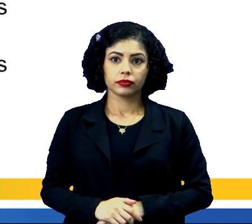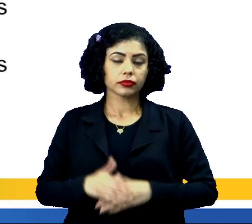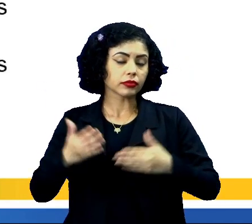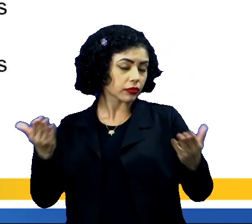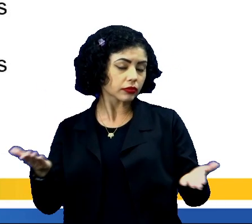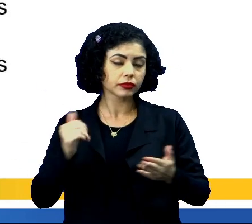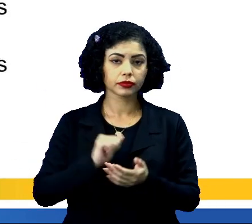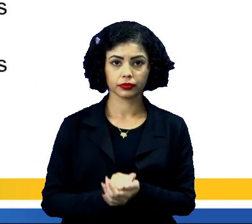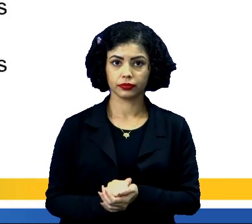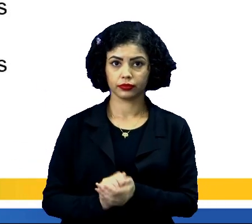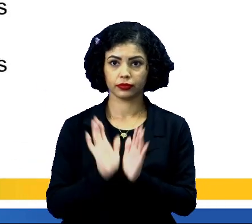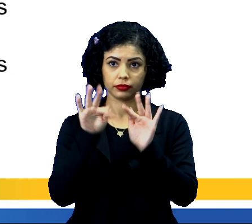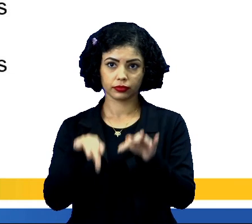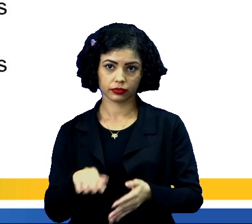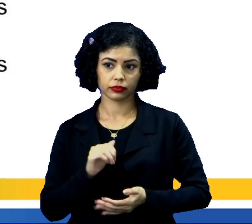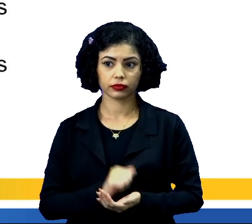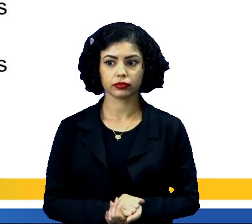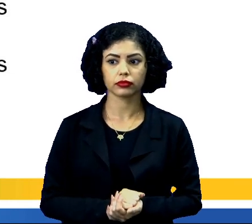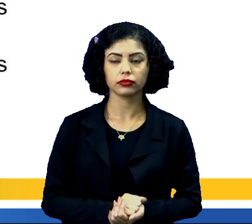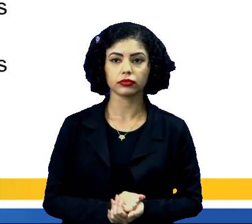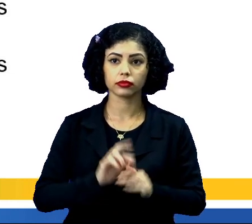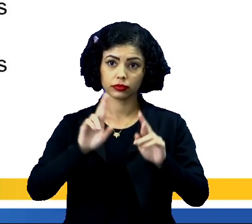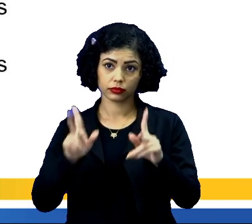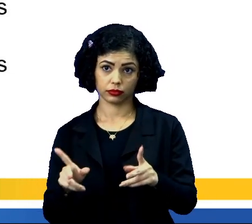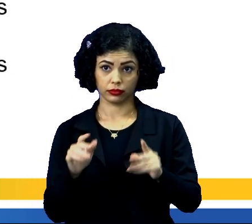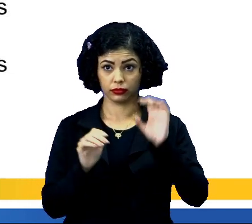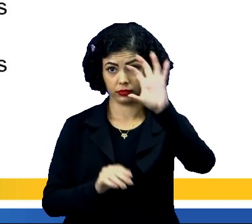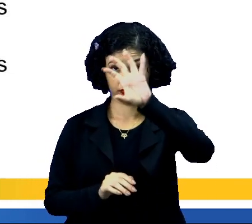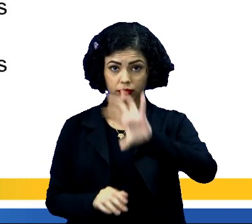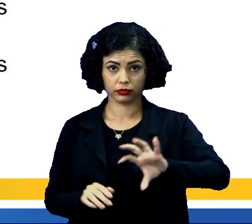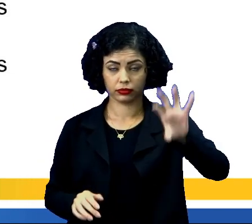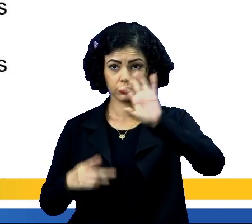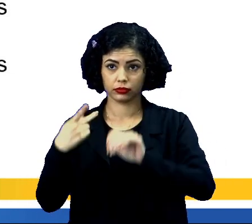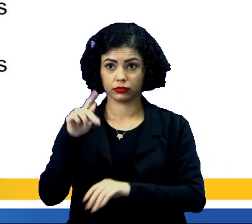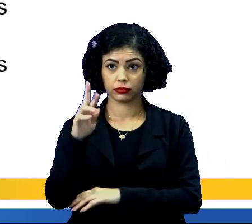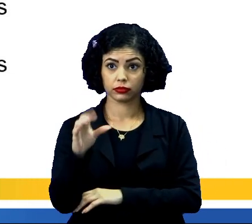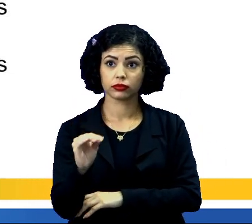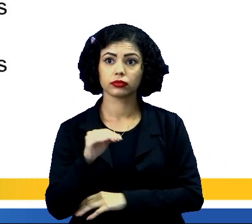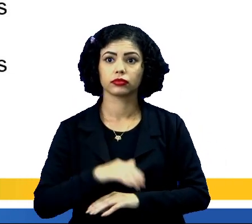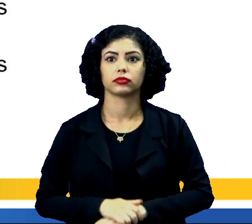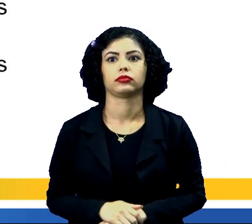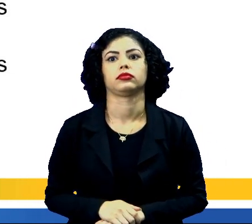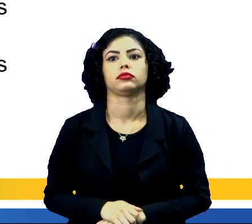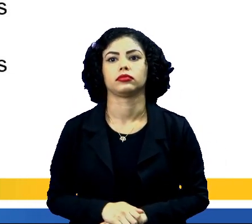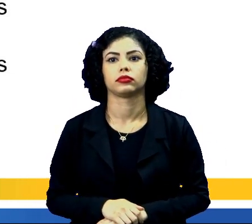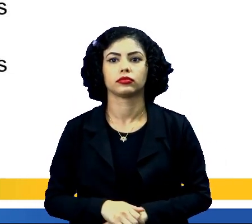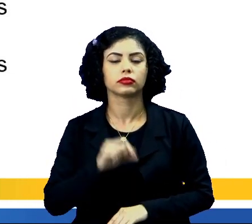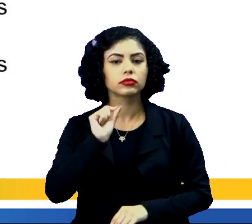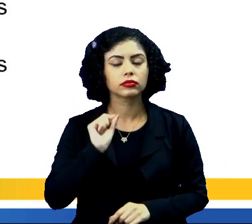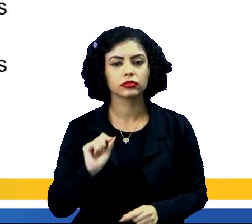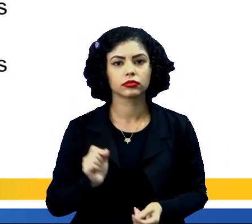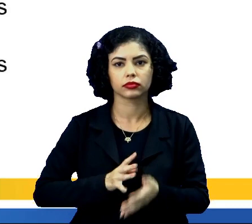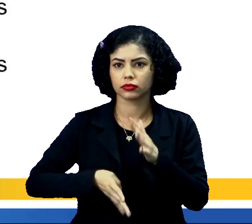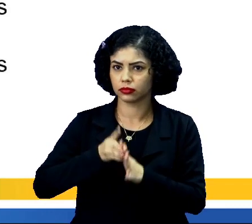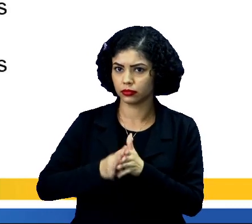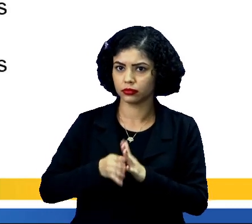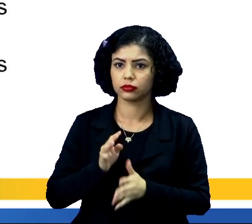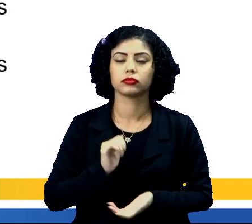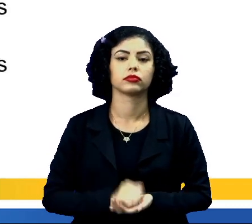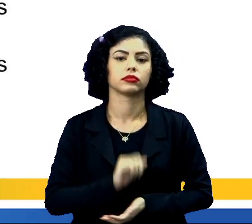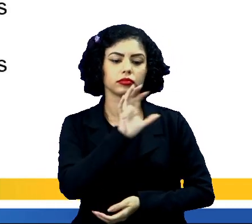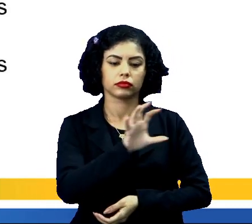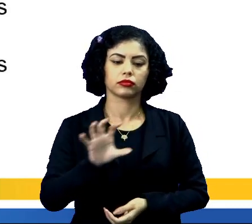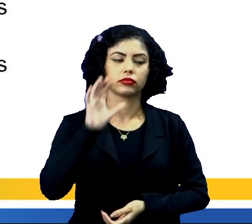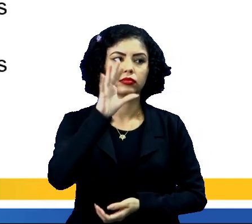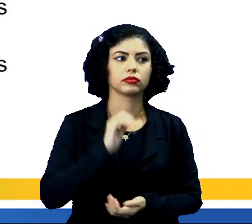E aí a gente tem aqui, para finalizar, né, a gente tem a diferença entre mapas, plantas, né, que são o que mais se confunde, os mapas e as